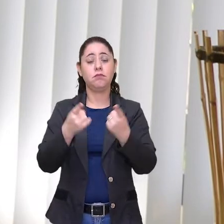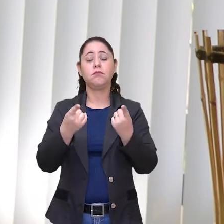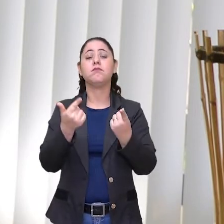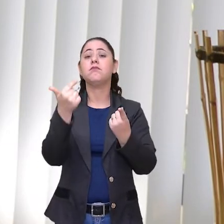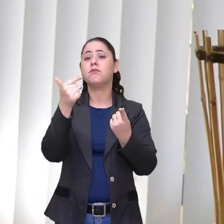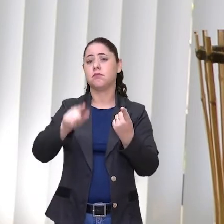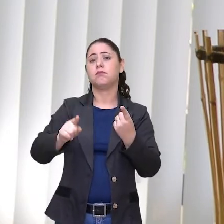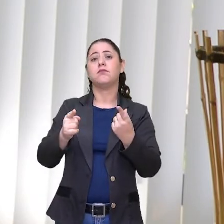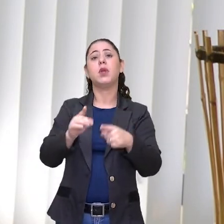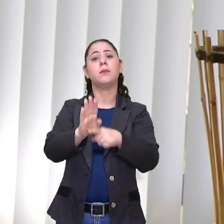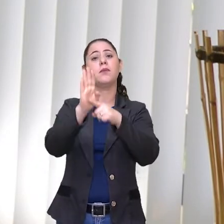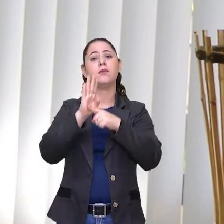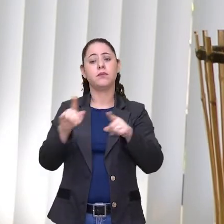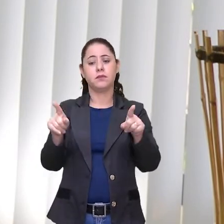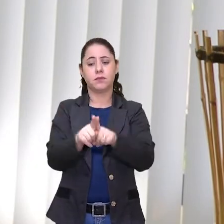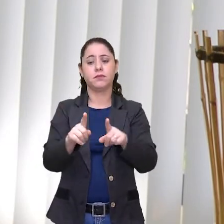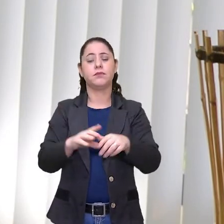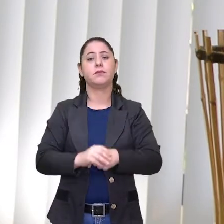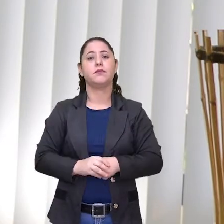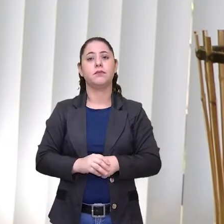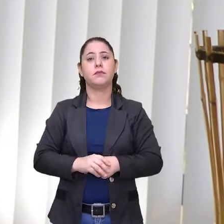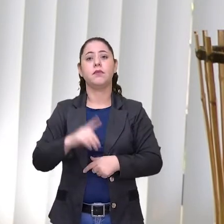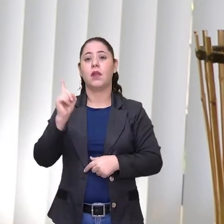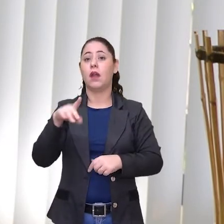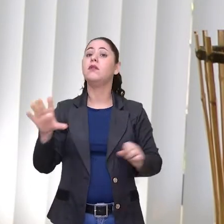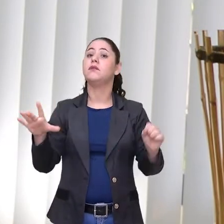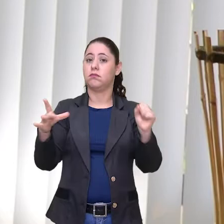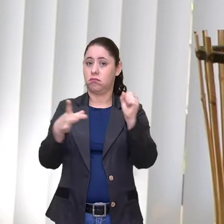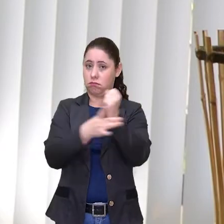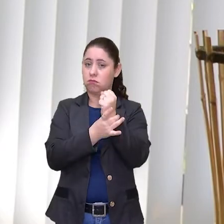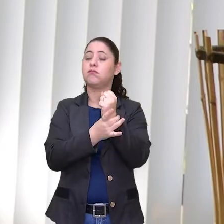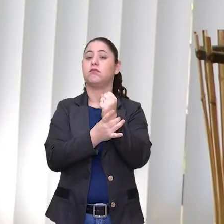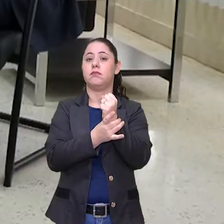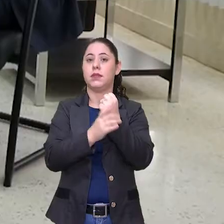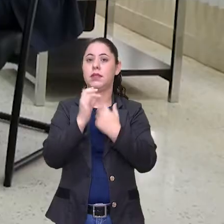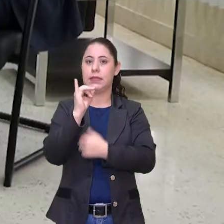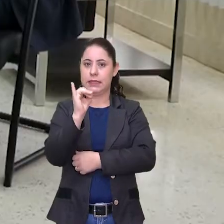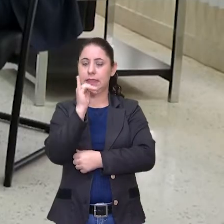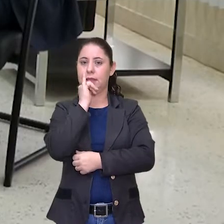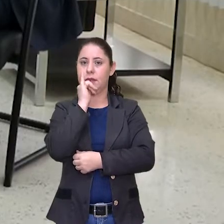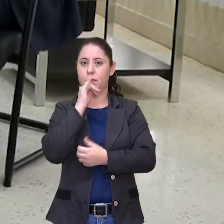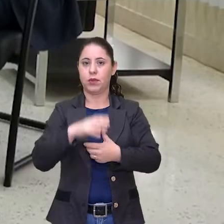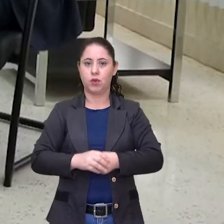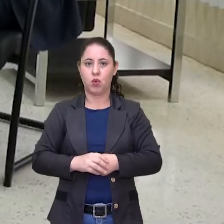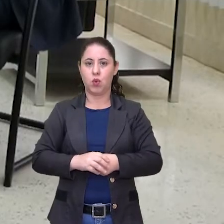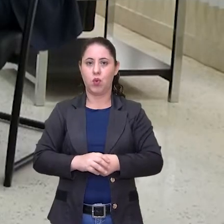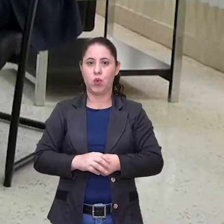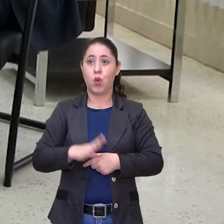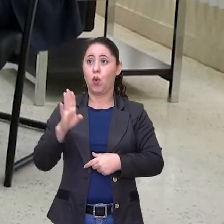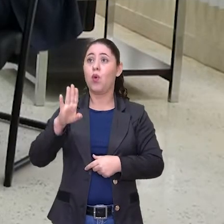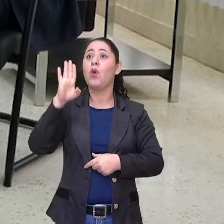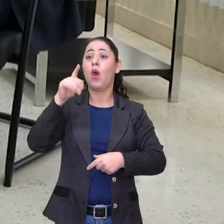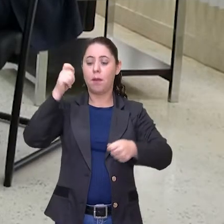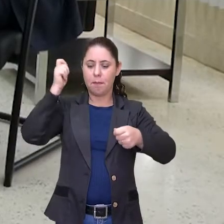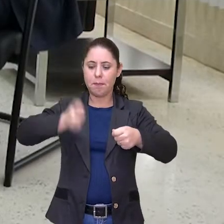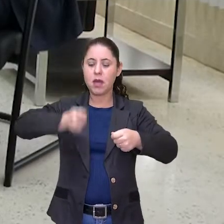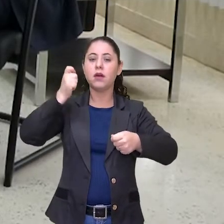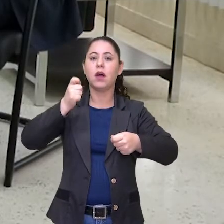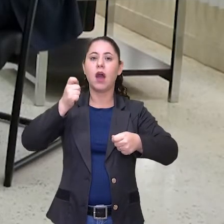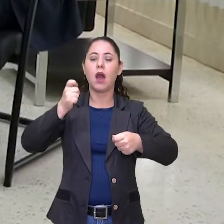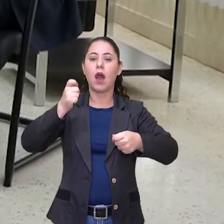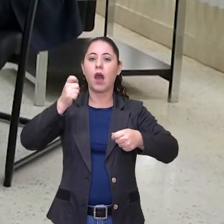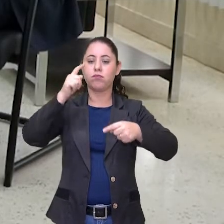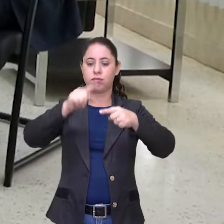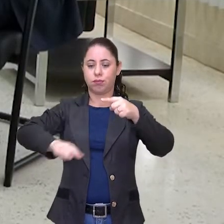né? Mas há outras vantagens. Uma delas é a segurança. Se esse leilão vier a